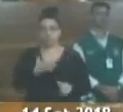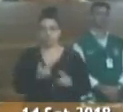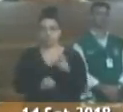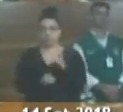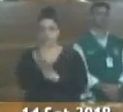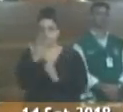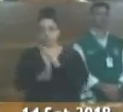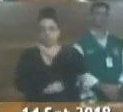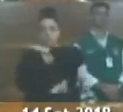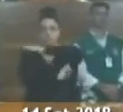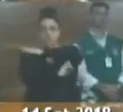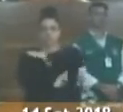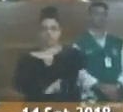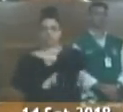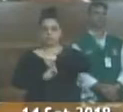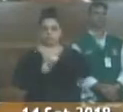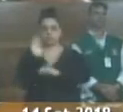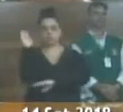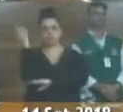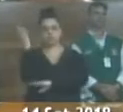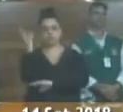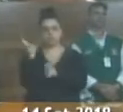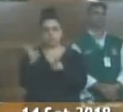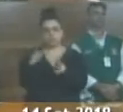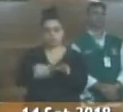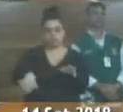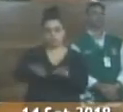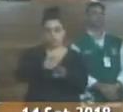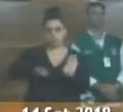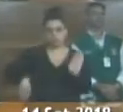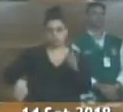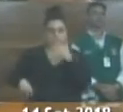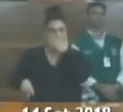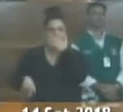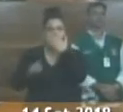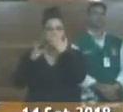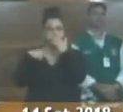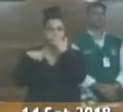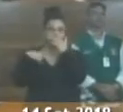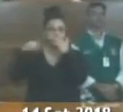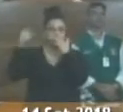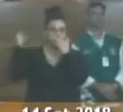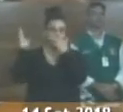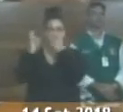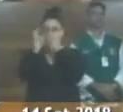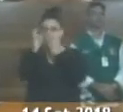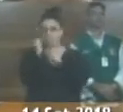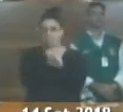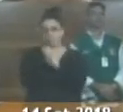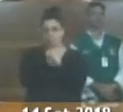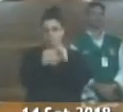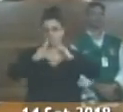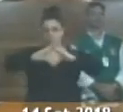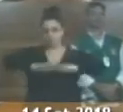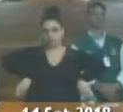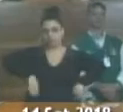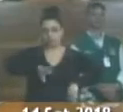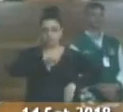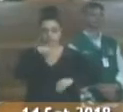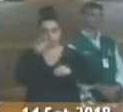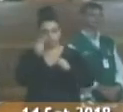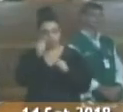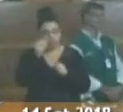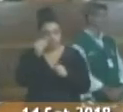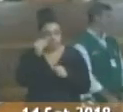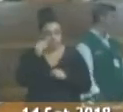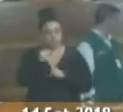pontezinha, uma mísera ponte de madeira nas extremidades da praia, onde já tinha uma que já caiu há mais de 5 anos e não tiveram coragem de